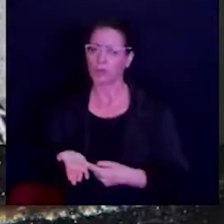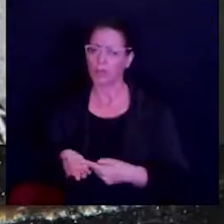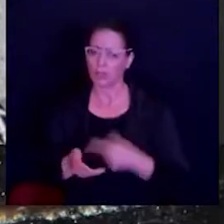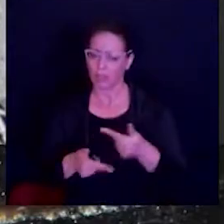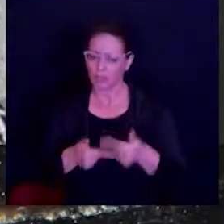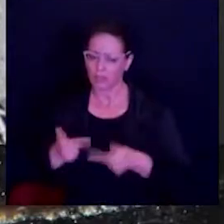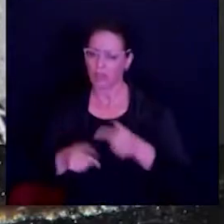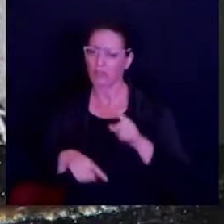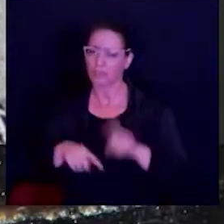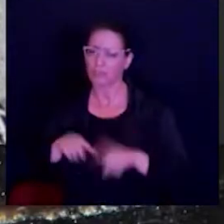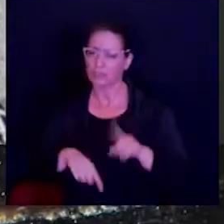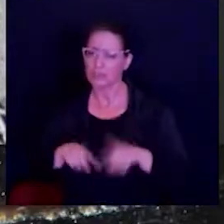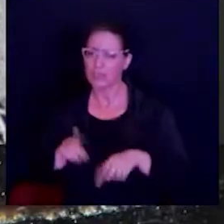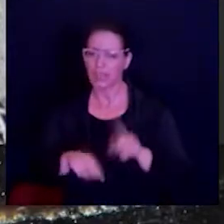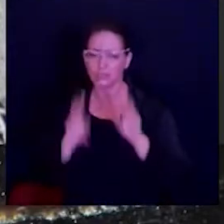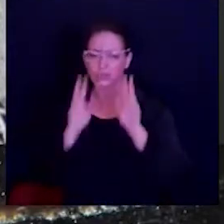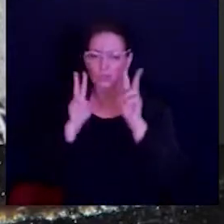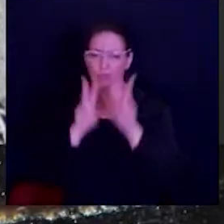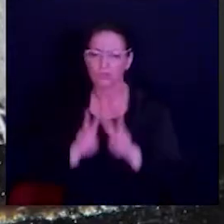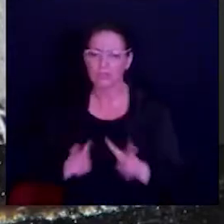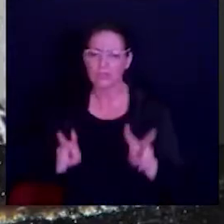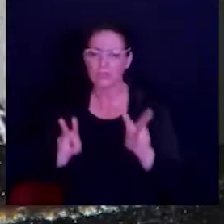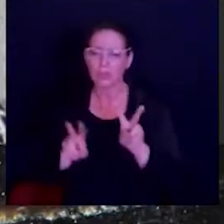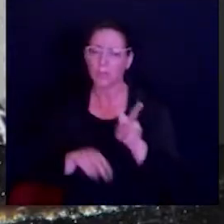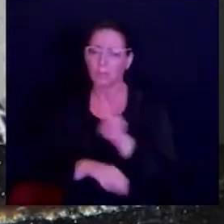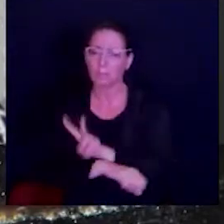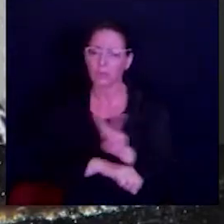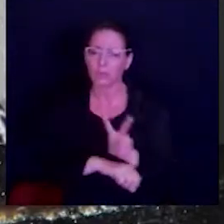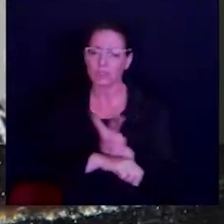à proteção ambiental e ao progresso